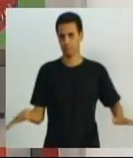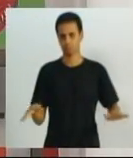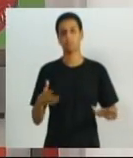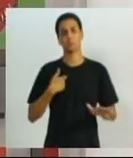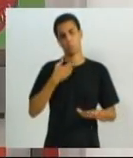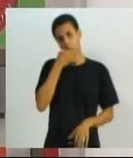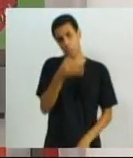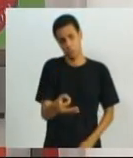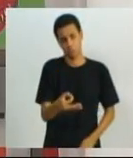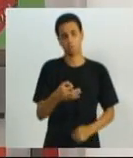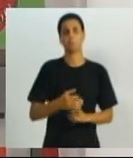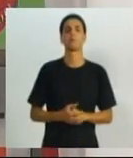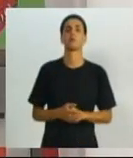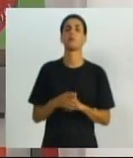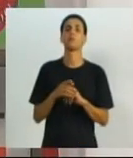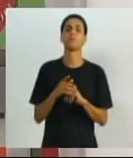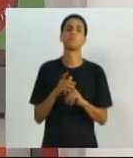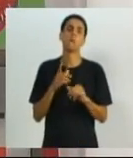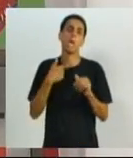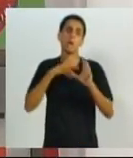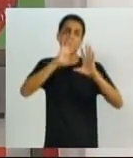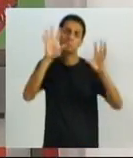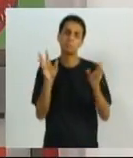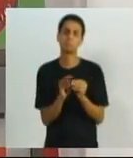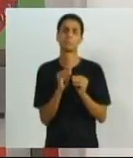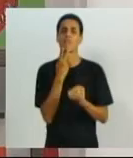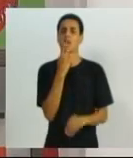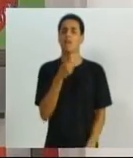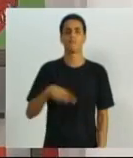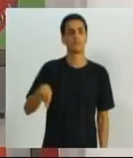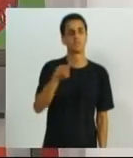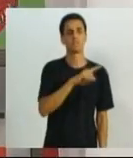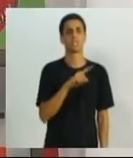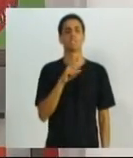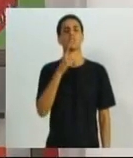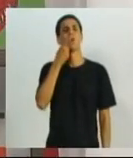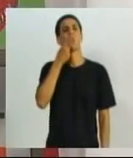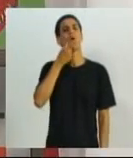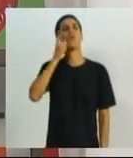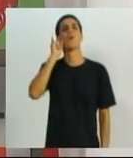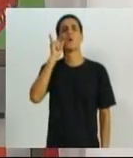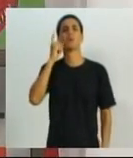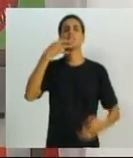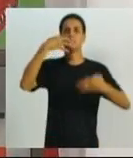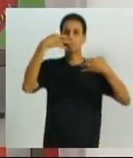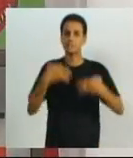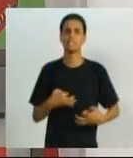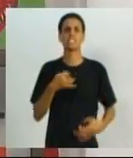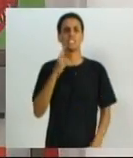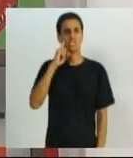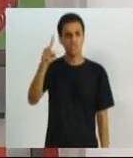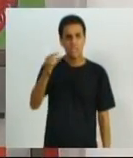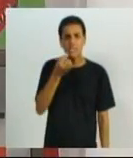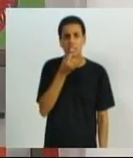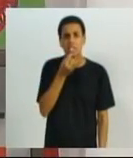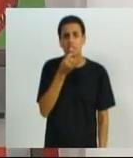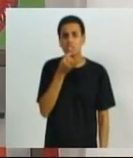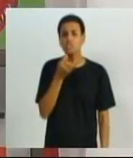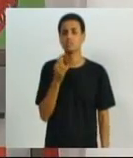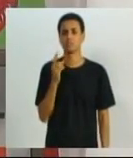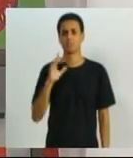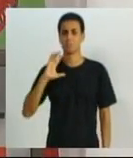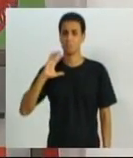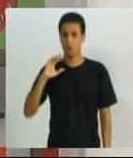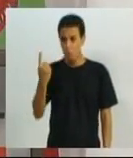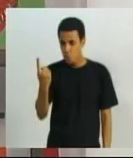e é o que eu tenho para dizer para vocês, dizer que ontem, com certeza, não foi um dia triste para mas para todos